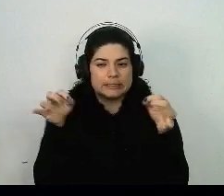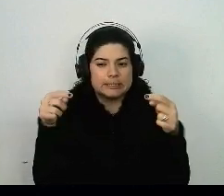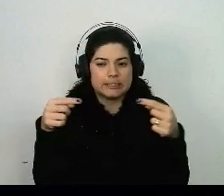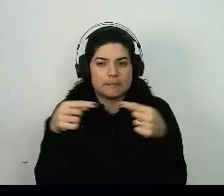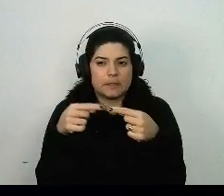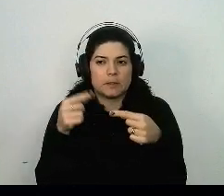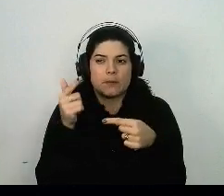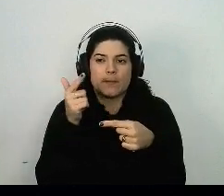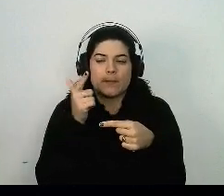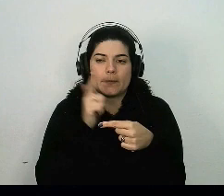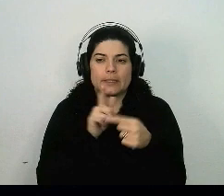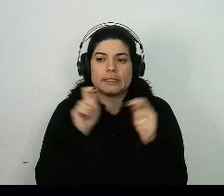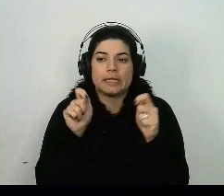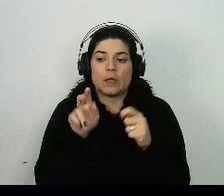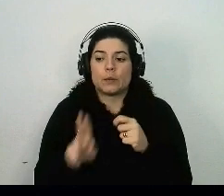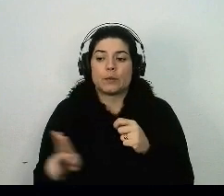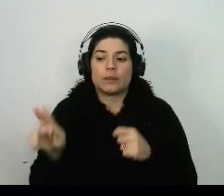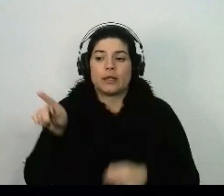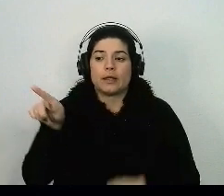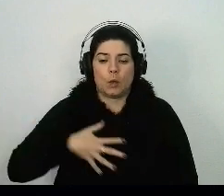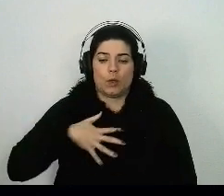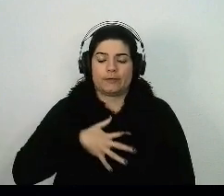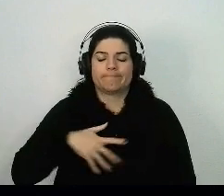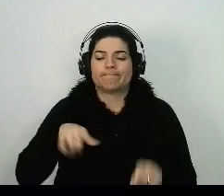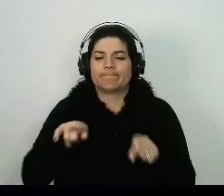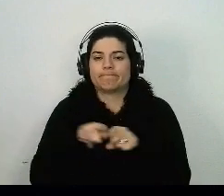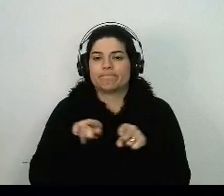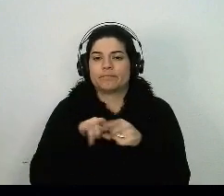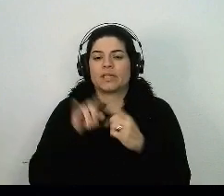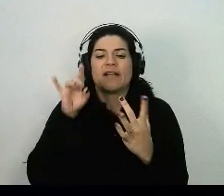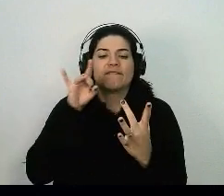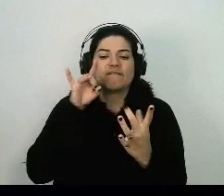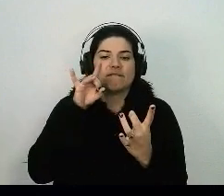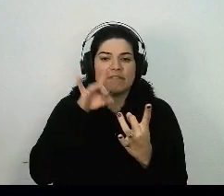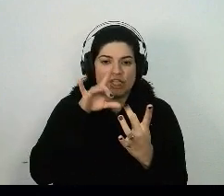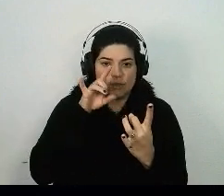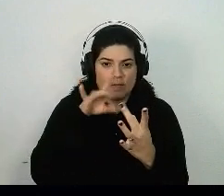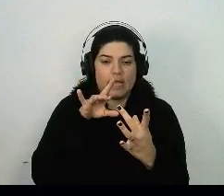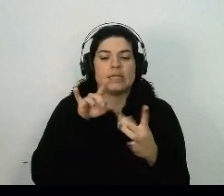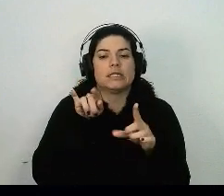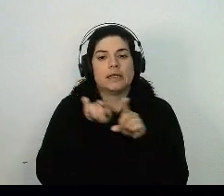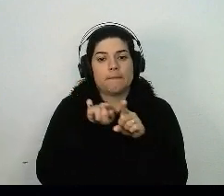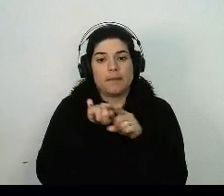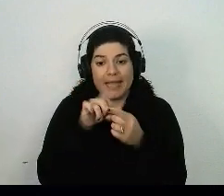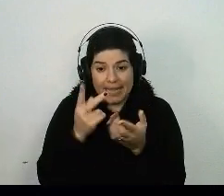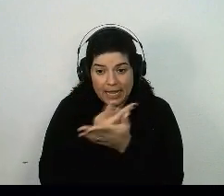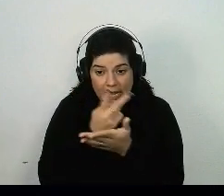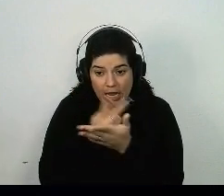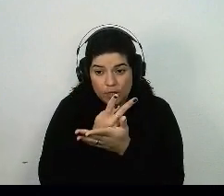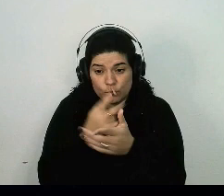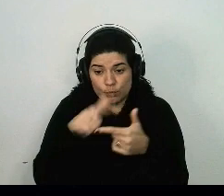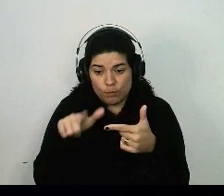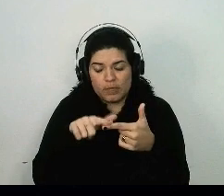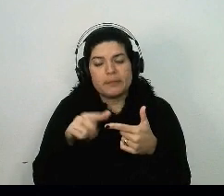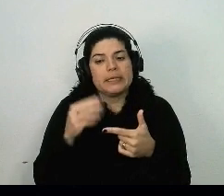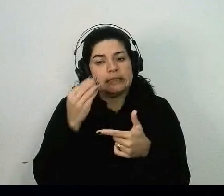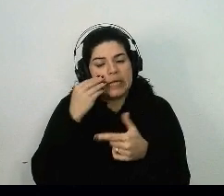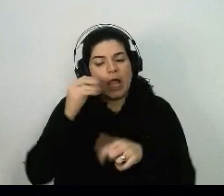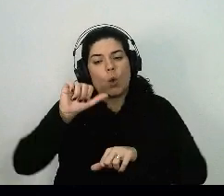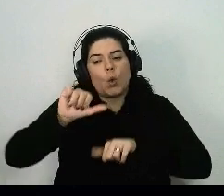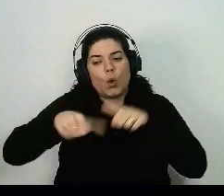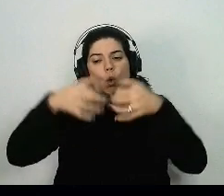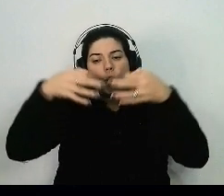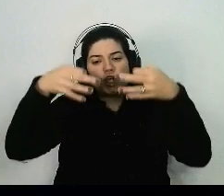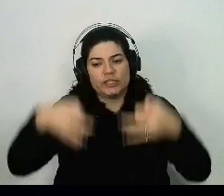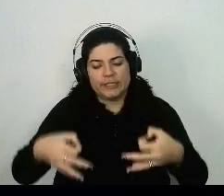agrade o usuário, né? E por fim, o feedback e correção, né? Se estiver errado, tem que poder corrigir. Quem vai corrigir? Como vai ser essa correção?